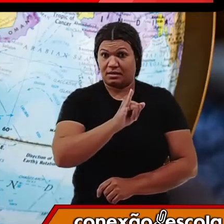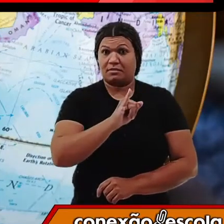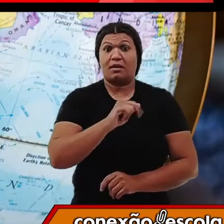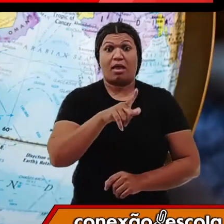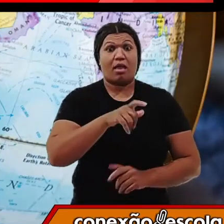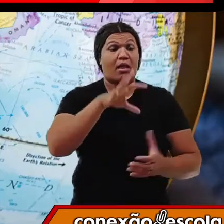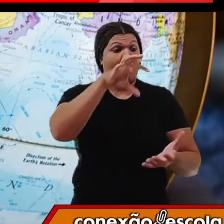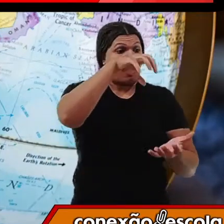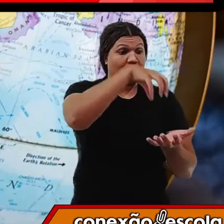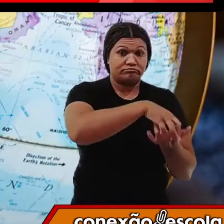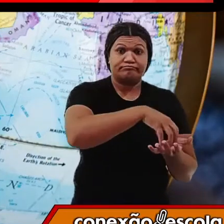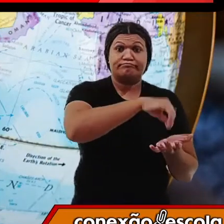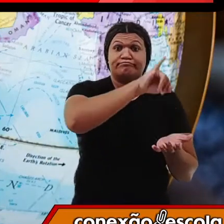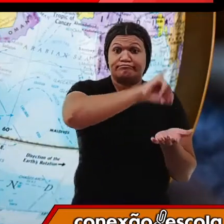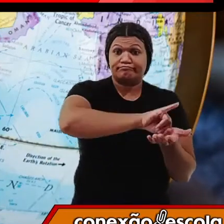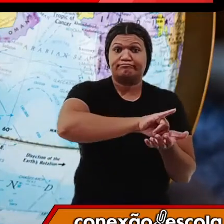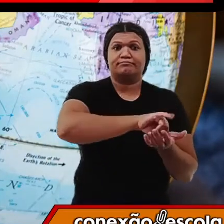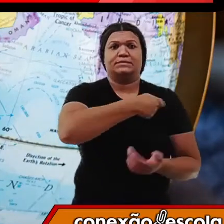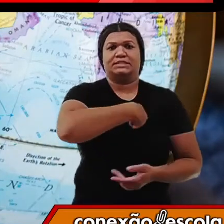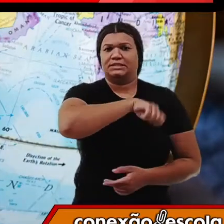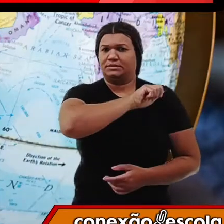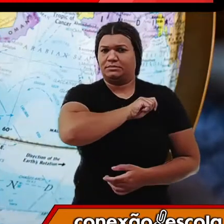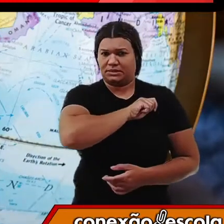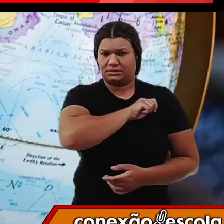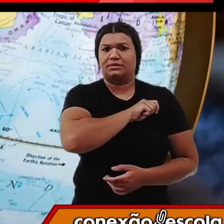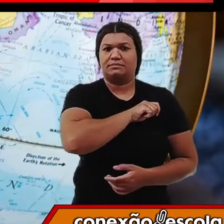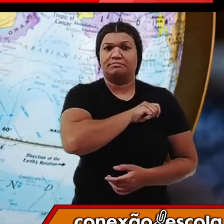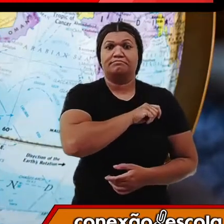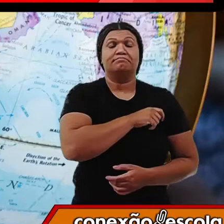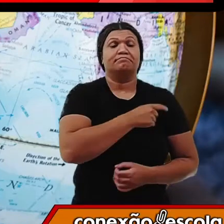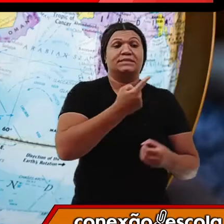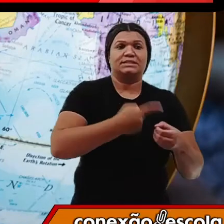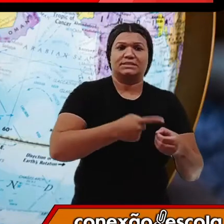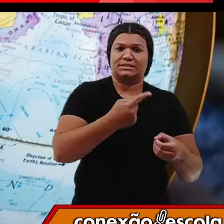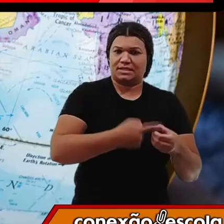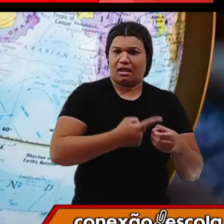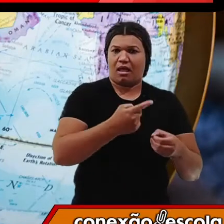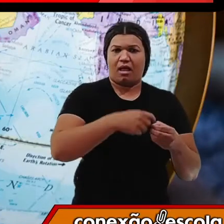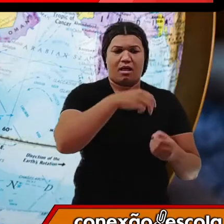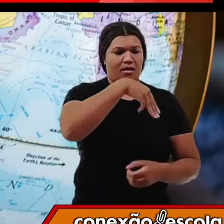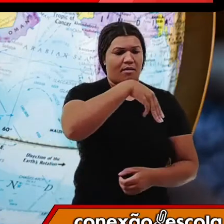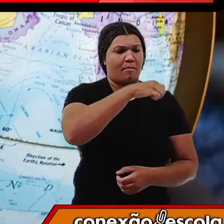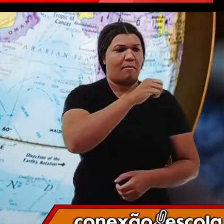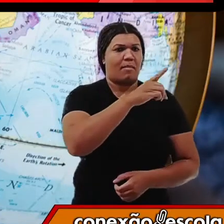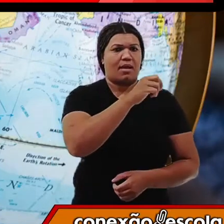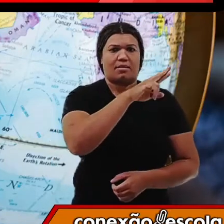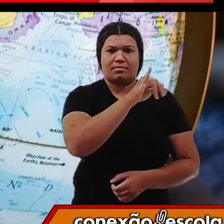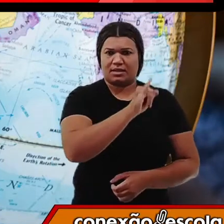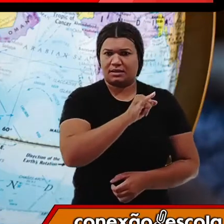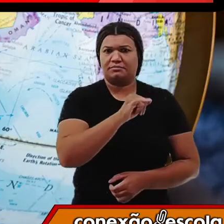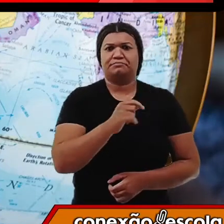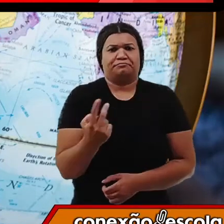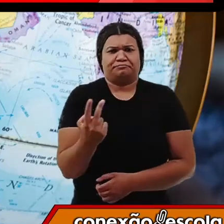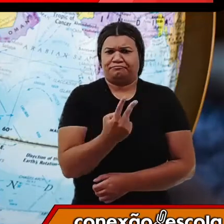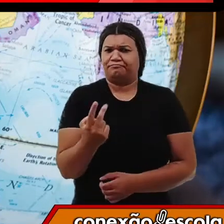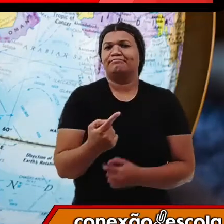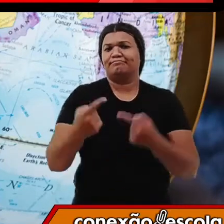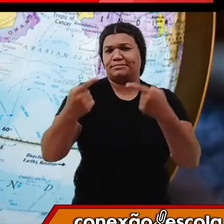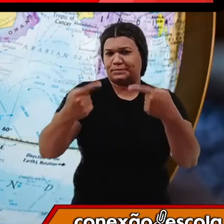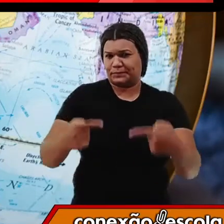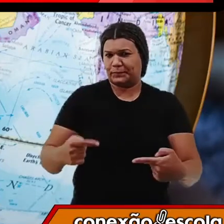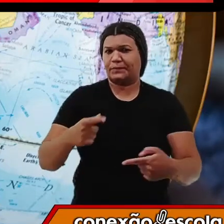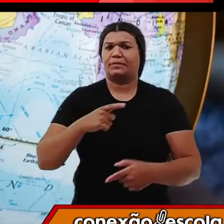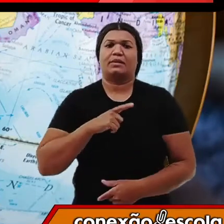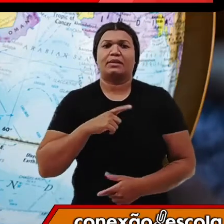da Espanha, a cidade de Madrid. Então, tem ali toda uma pegada cultural entre essas nações. Meus amigos,